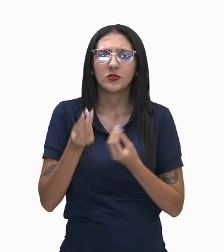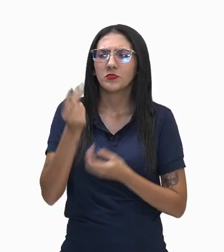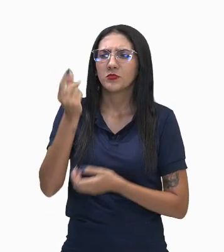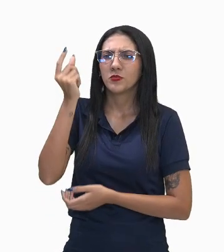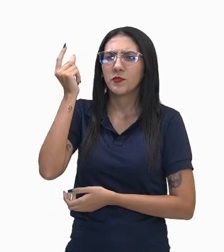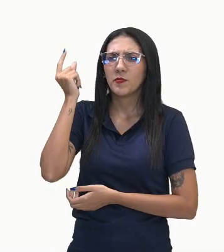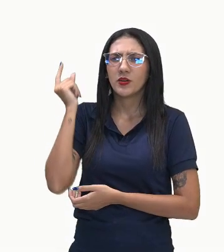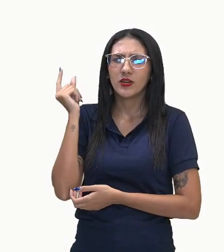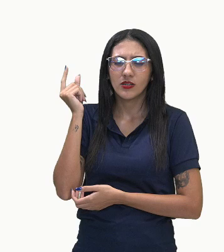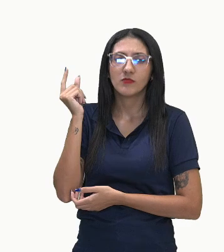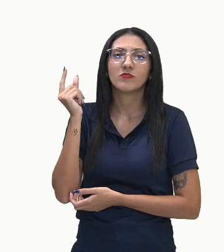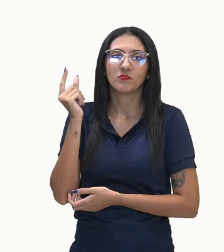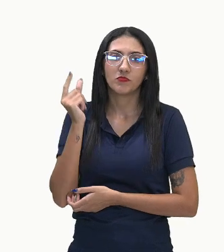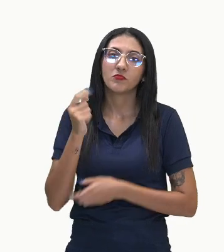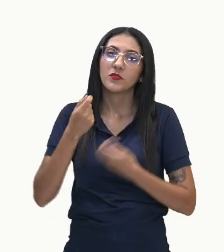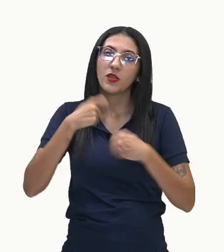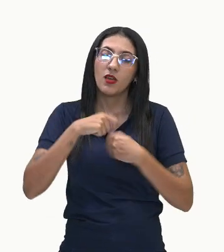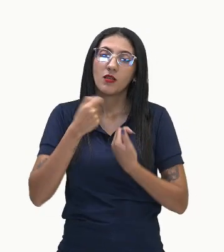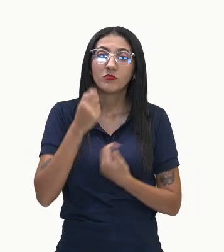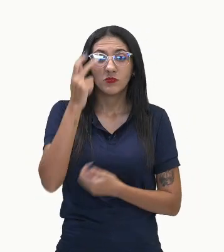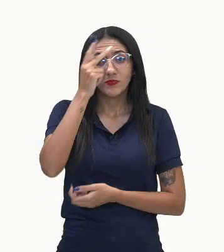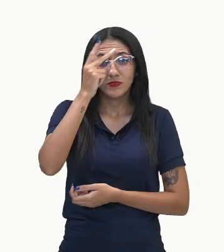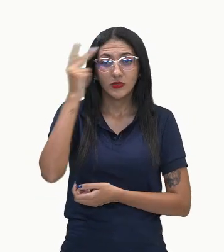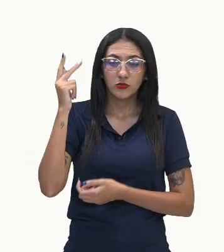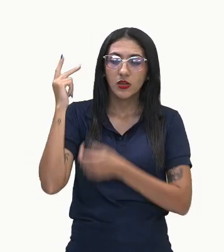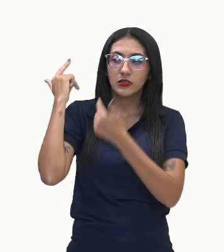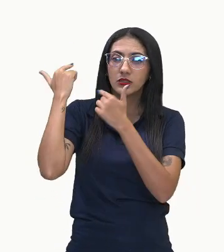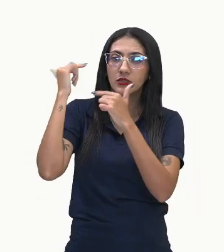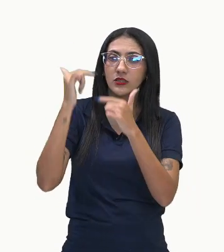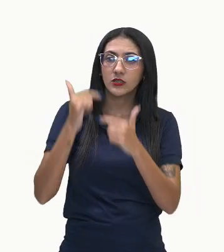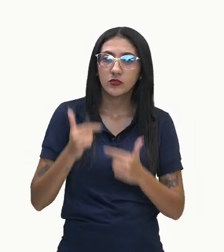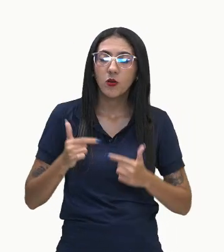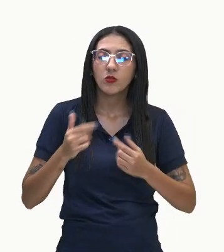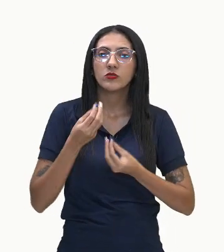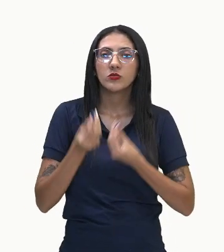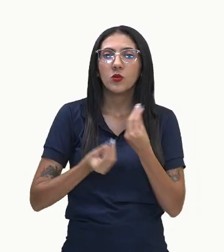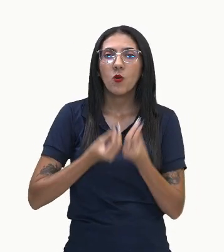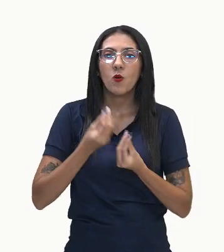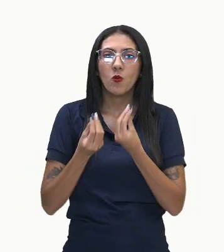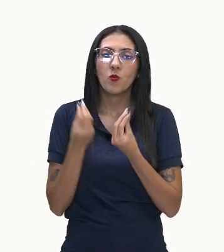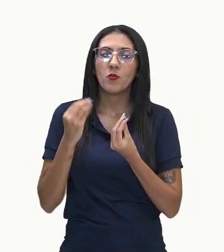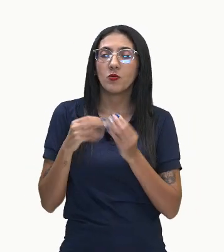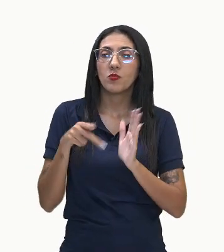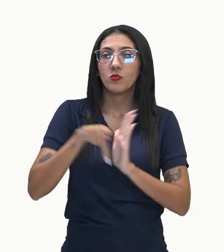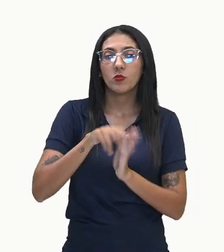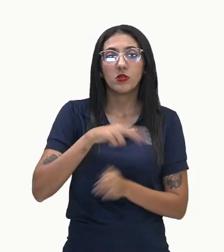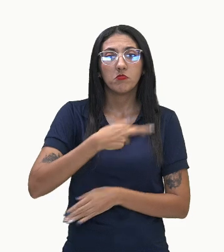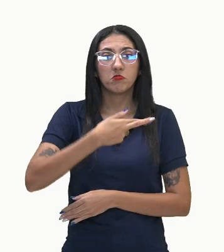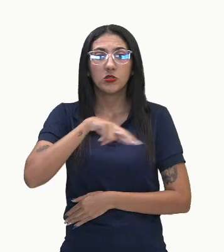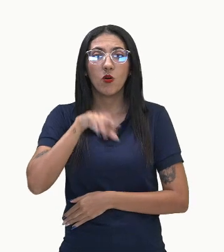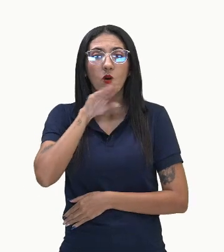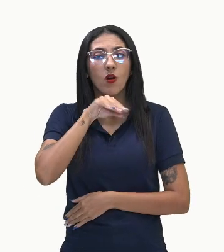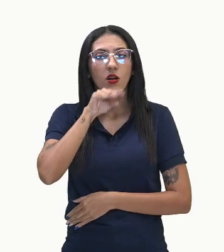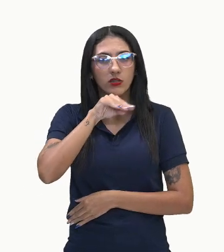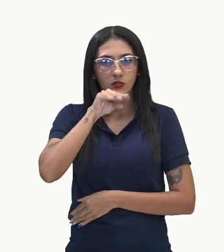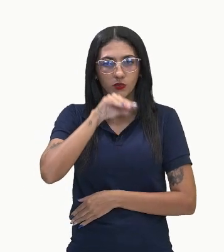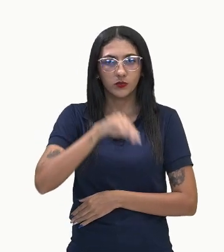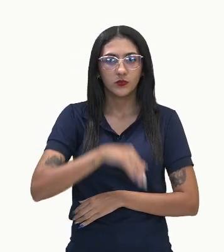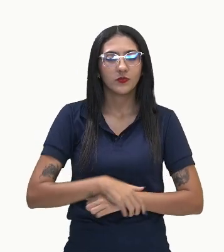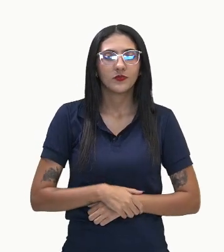testemunhos escritos que havia nas tradições religiosas orais.